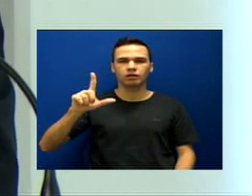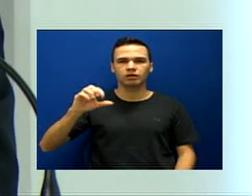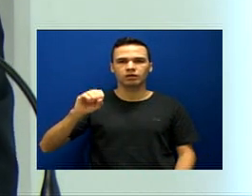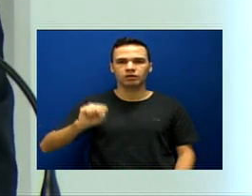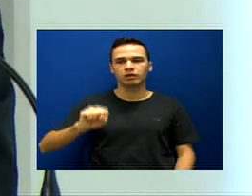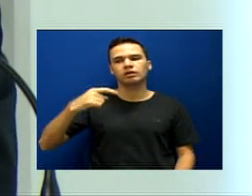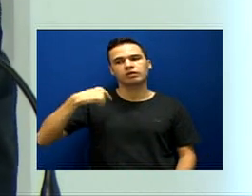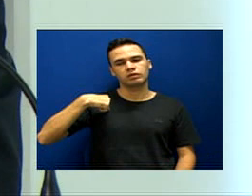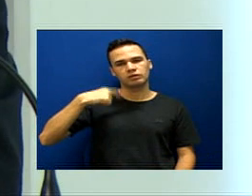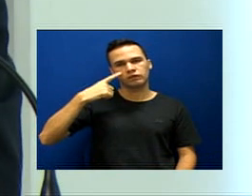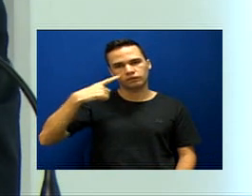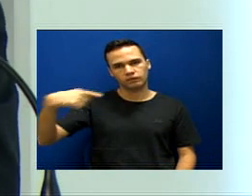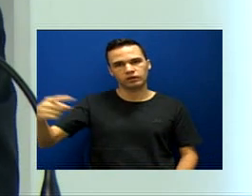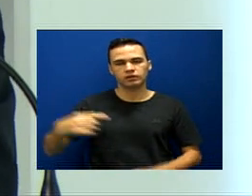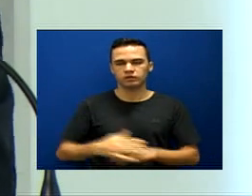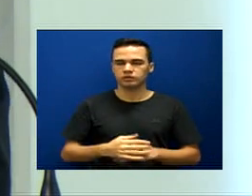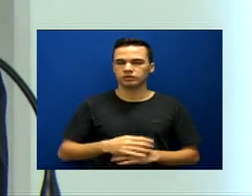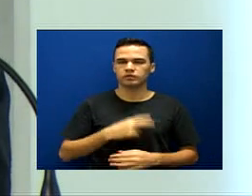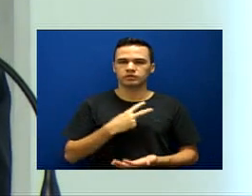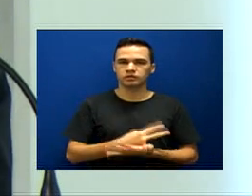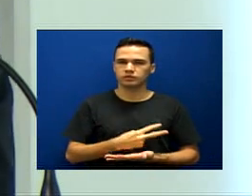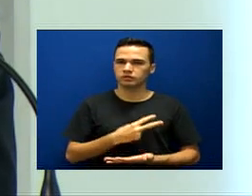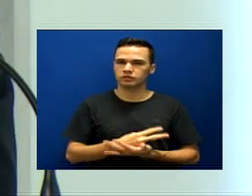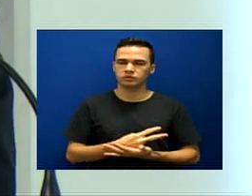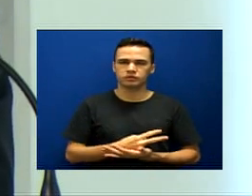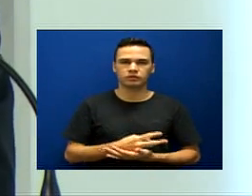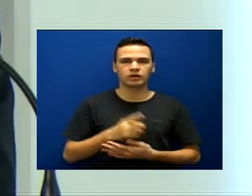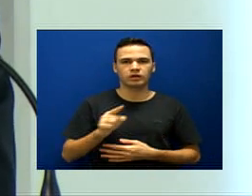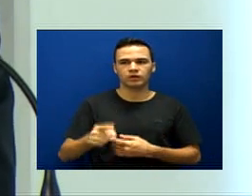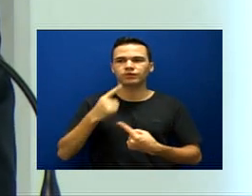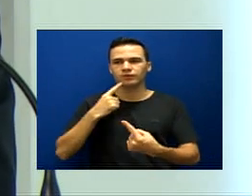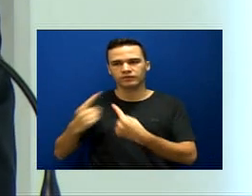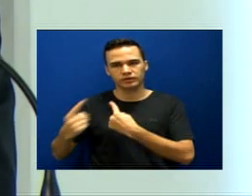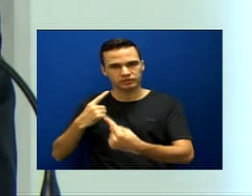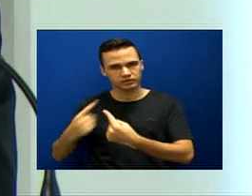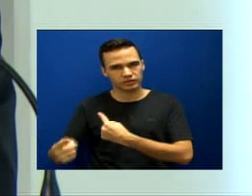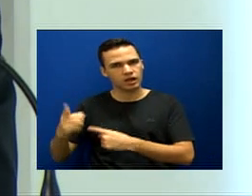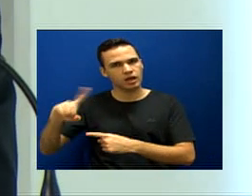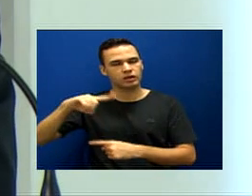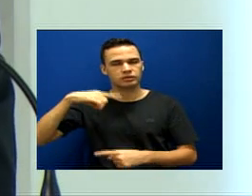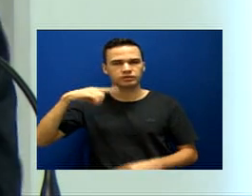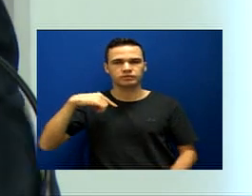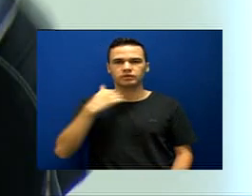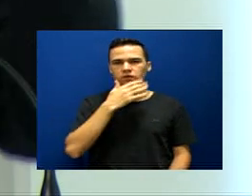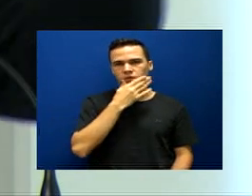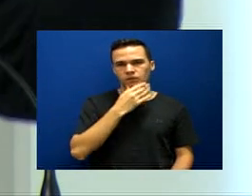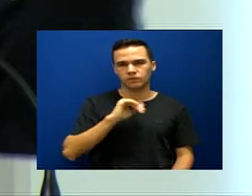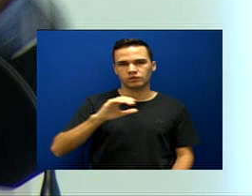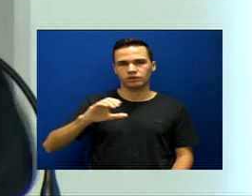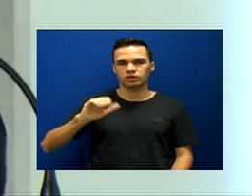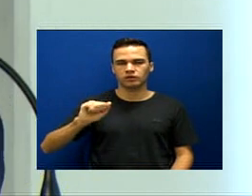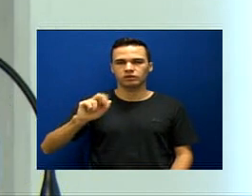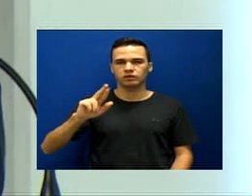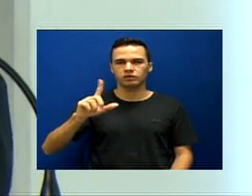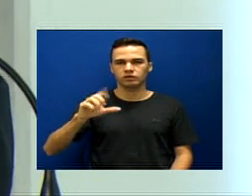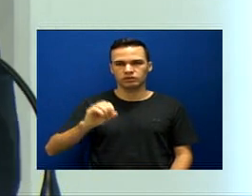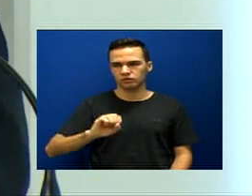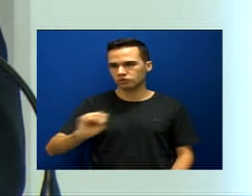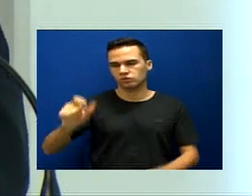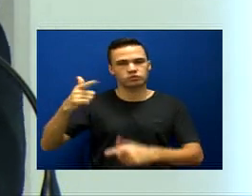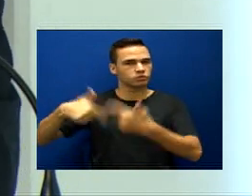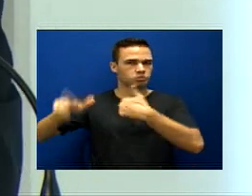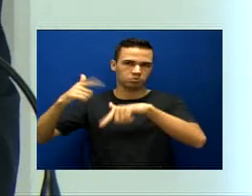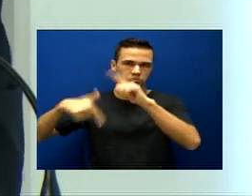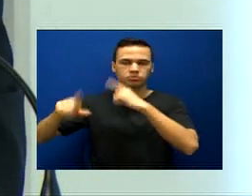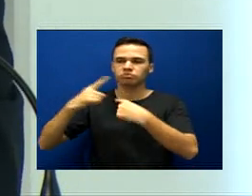de estar presentemente, de certa forma, presente nas conversações com o deputado Carlos César, até tratando de outros assuntos,